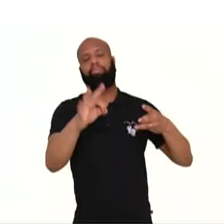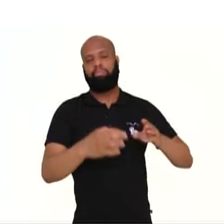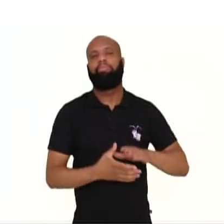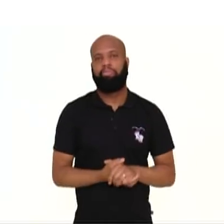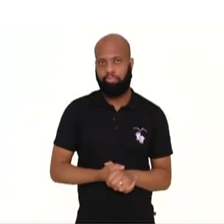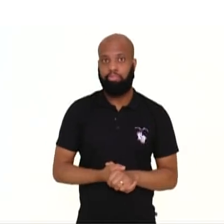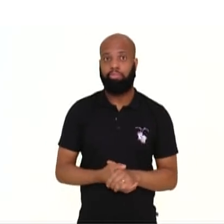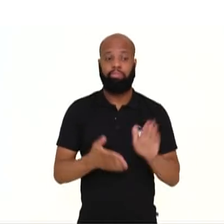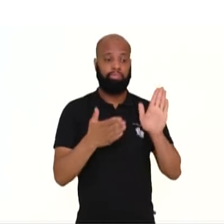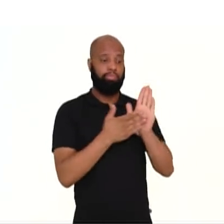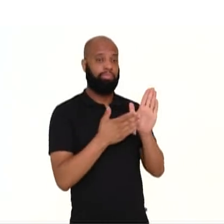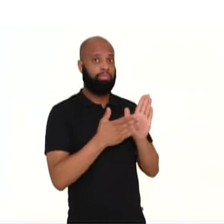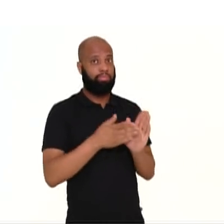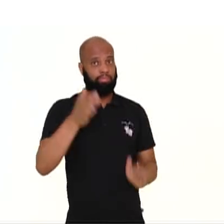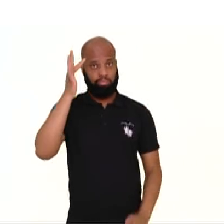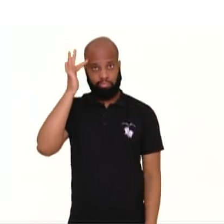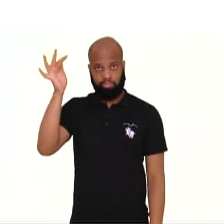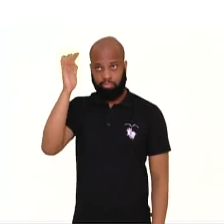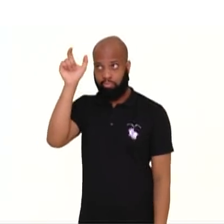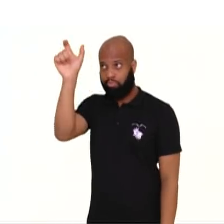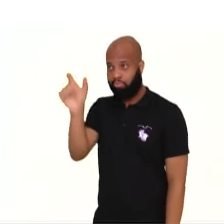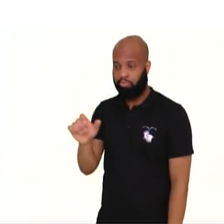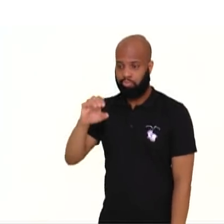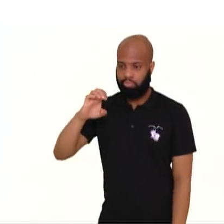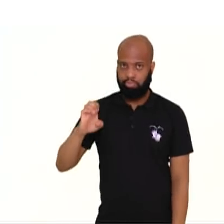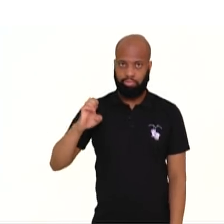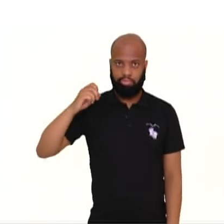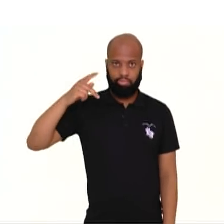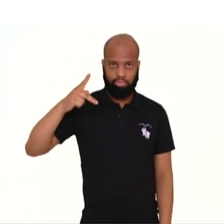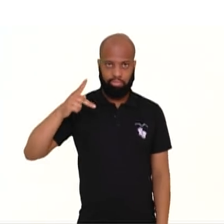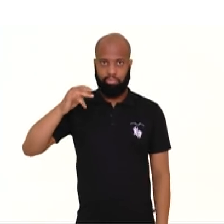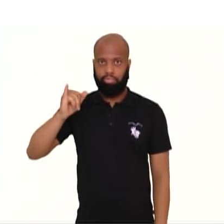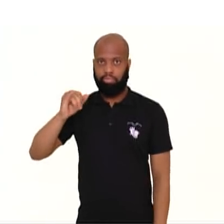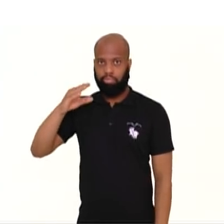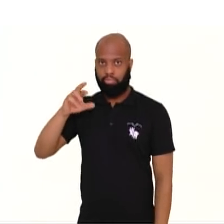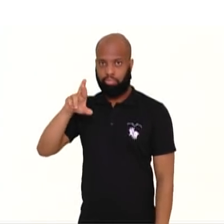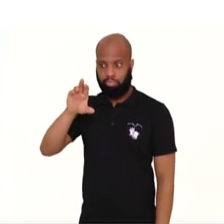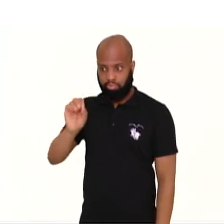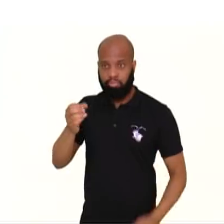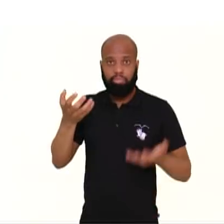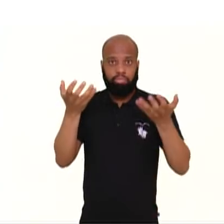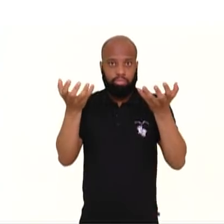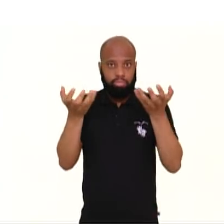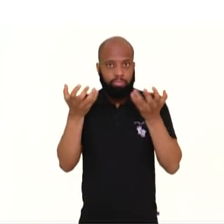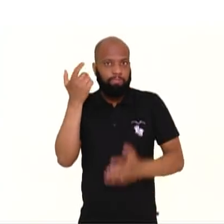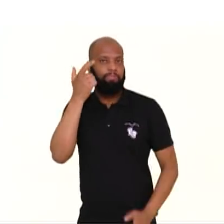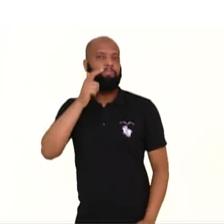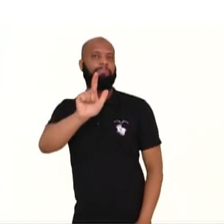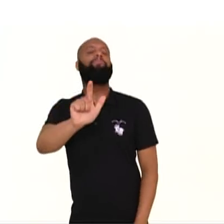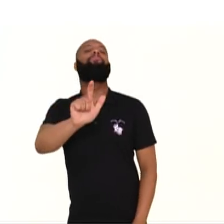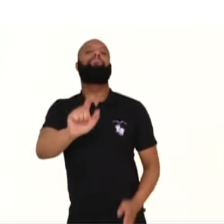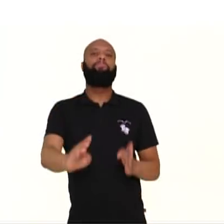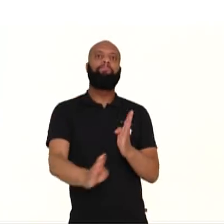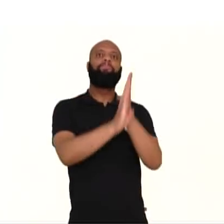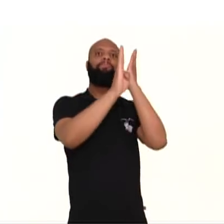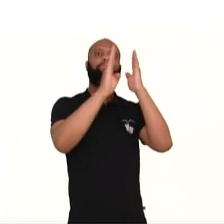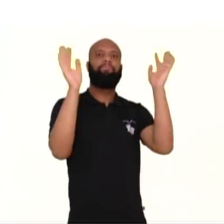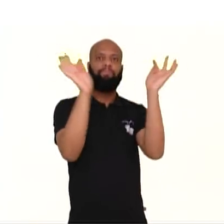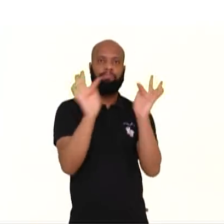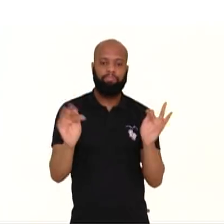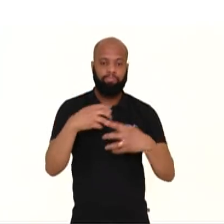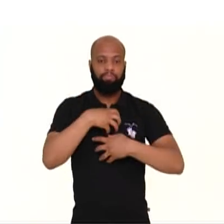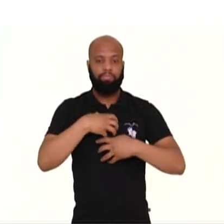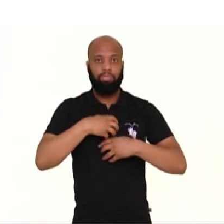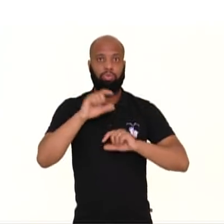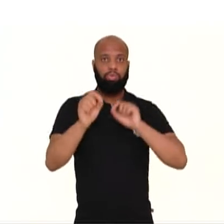A. O propósito da filosofia para Epicuro era atingir a felicidade. Isso através da moderação